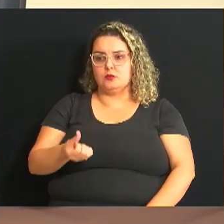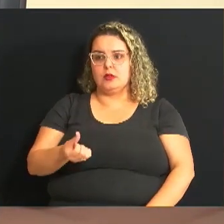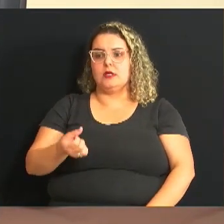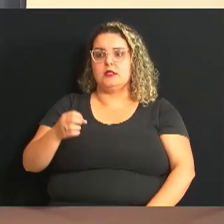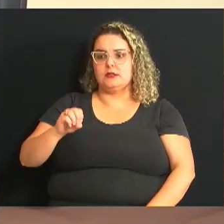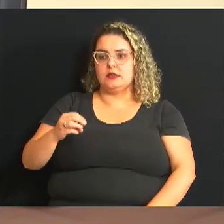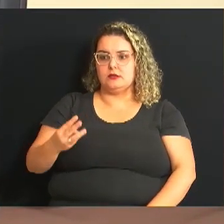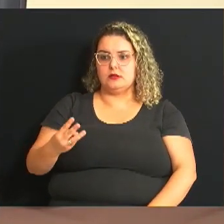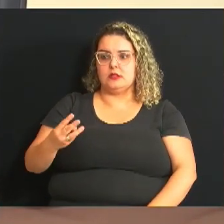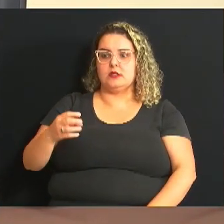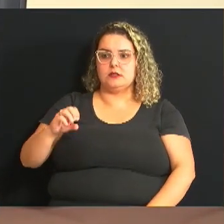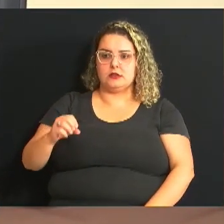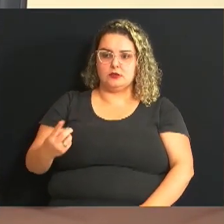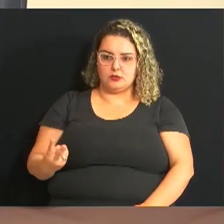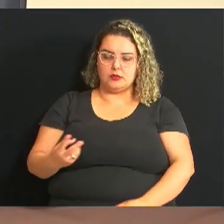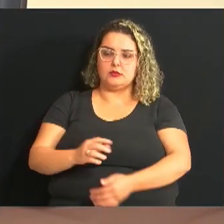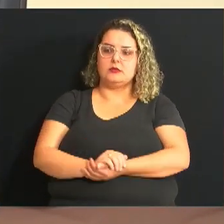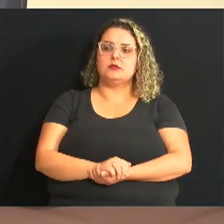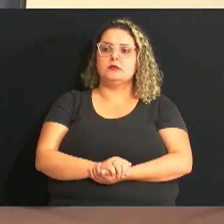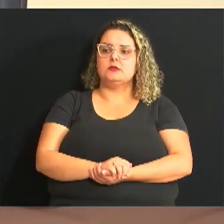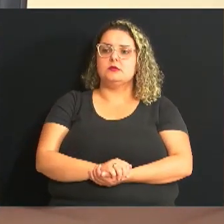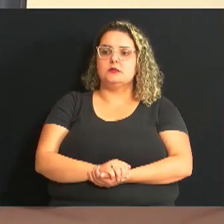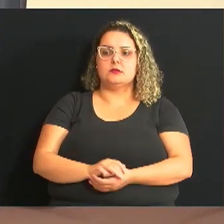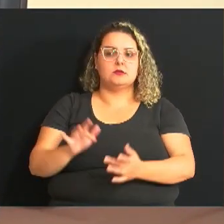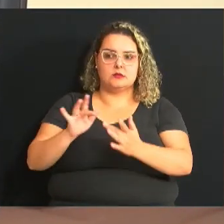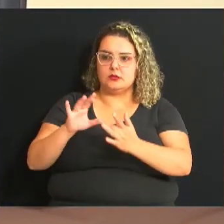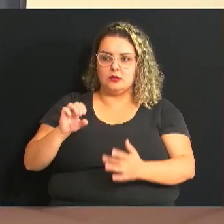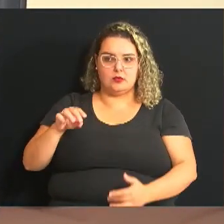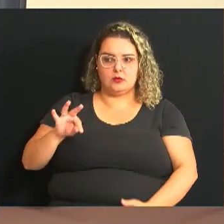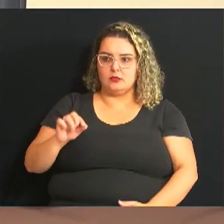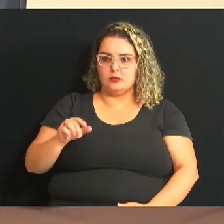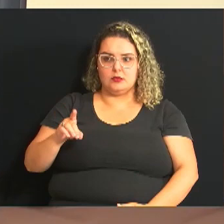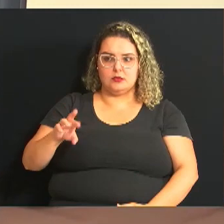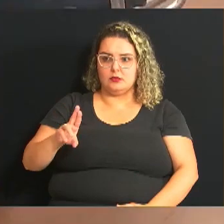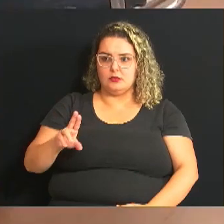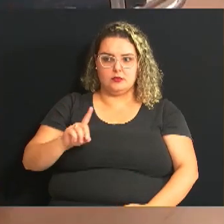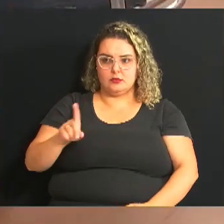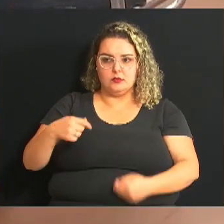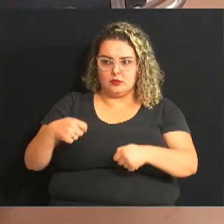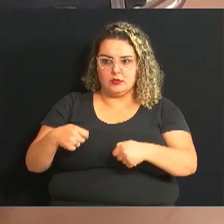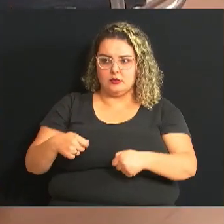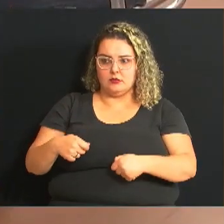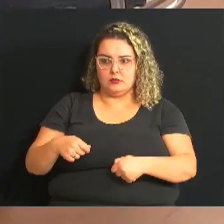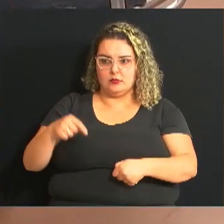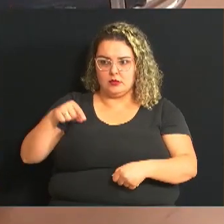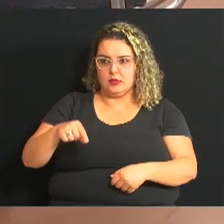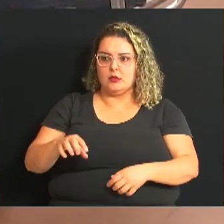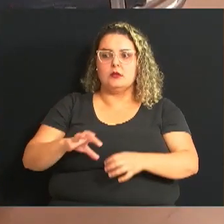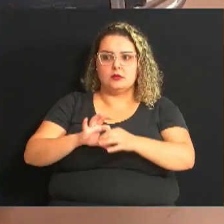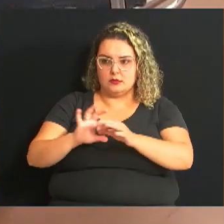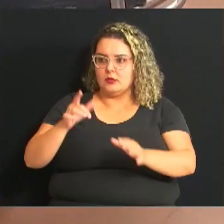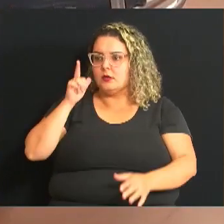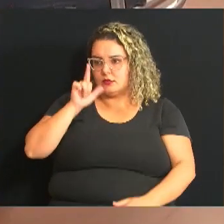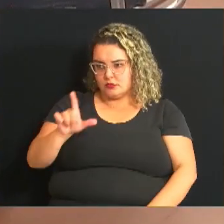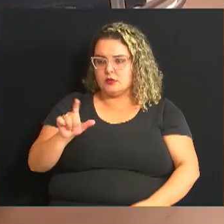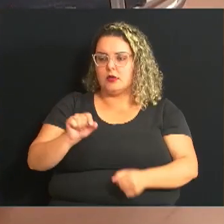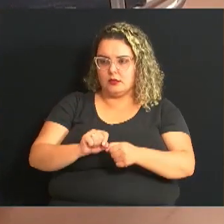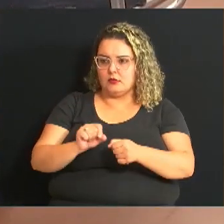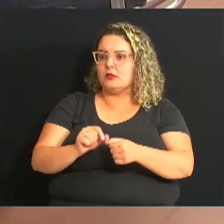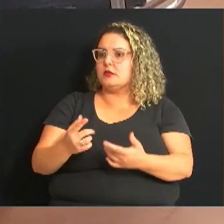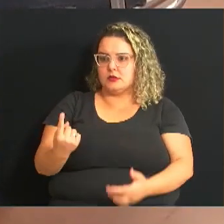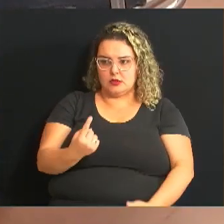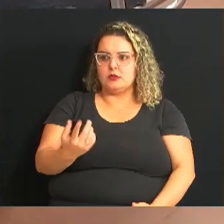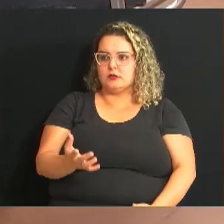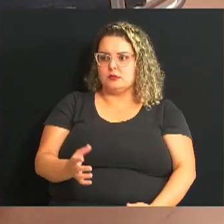2116-0372. Não precisa entrar em contato com o contador para fazer isso. Ela é intuitiva. É intuitiva, total.